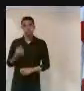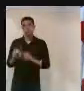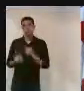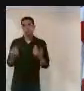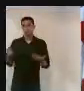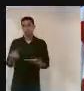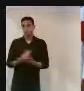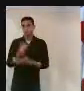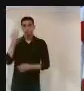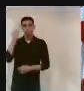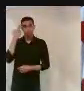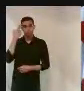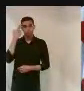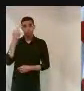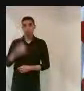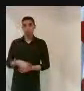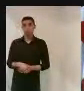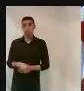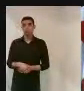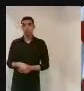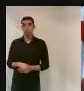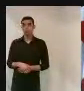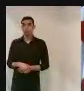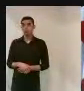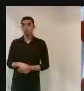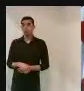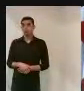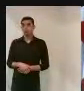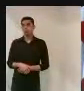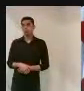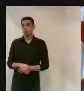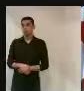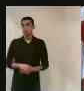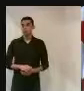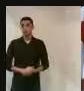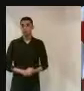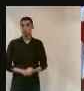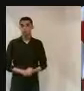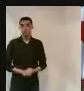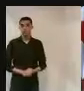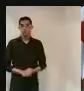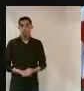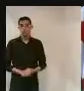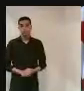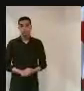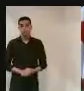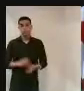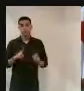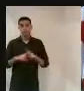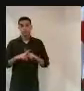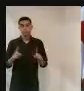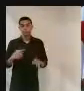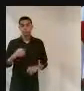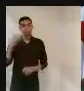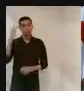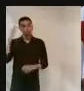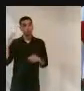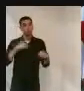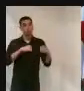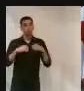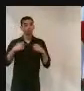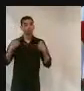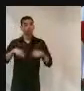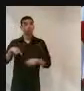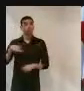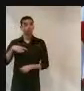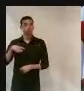mesmo, às vezes é corrida de cavalo, como a Thaís Faguri estava falando, né? Mas, de qualquer forma, eu acho que esses debates são necessários, é um prazer estar